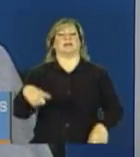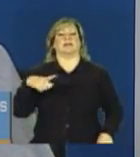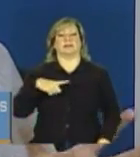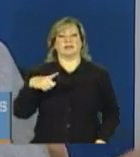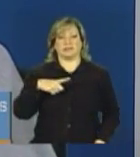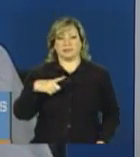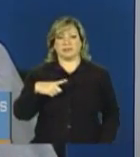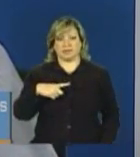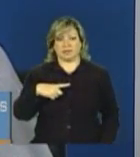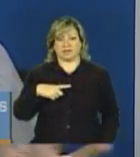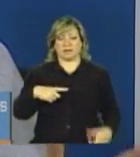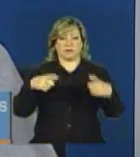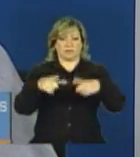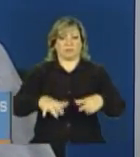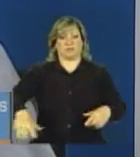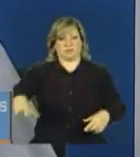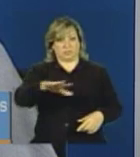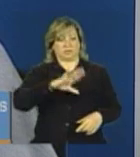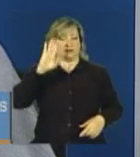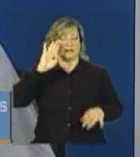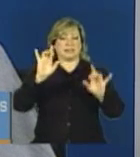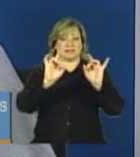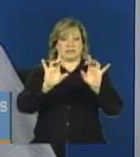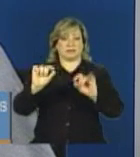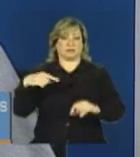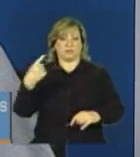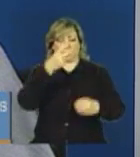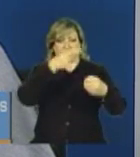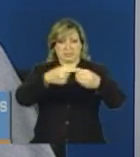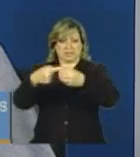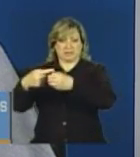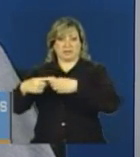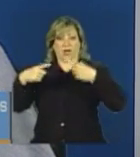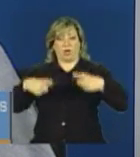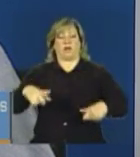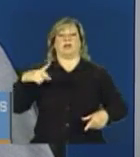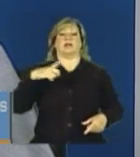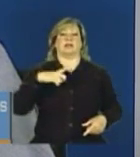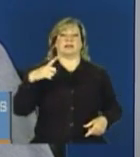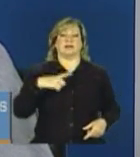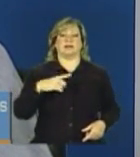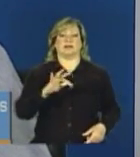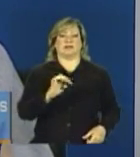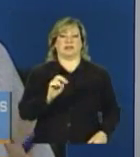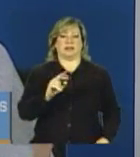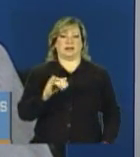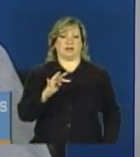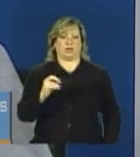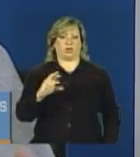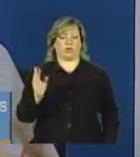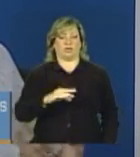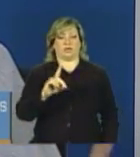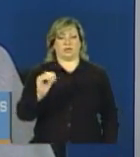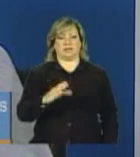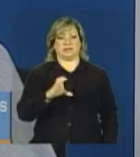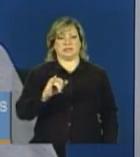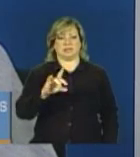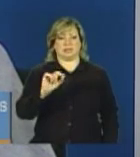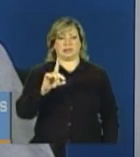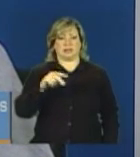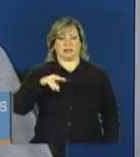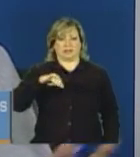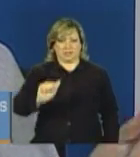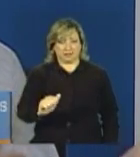tem no, nos territórios, em especial no, nos municípios onde tem territórios da cidadania, eles possam estar aprovando,